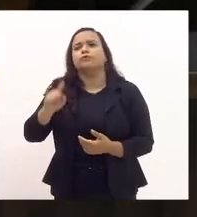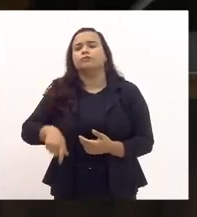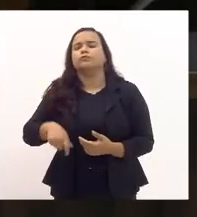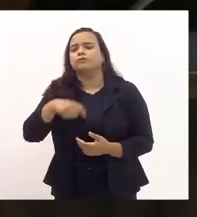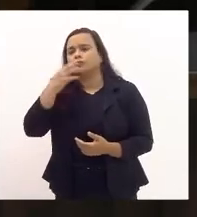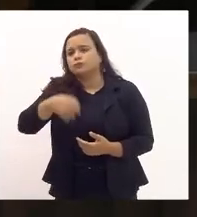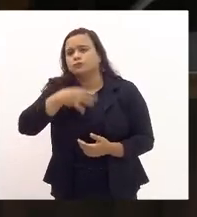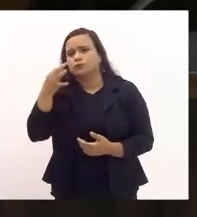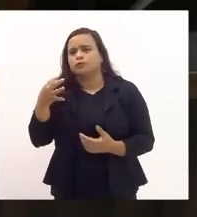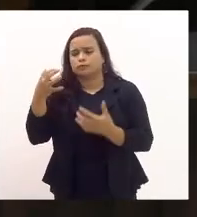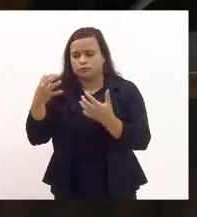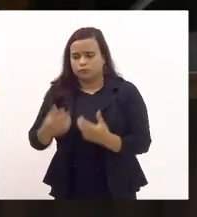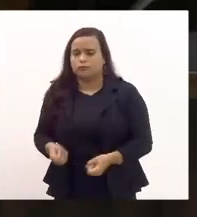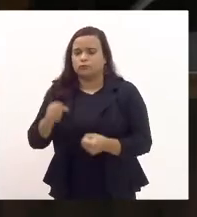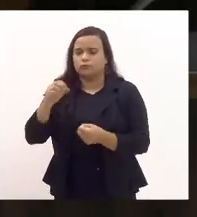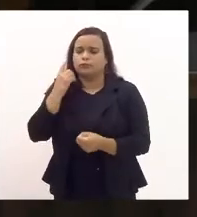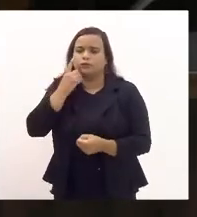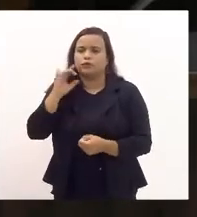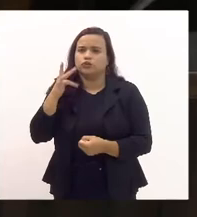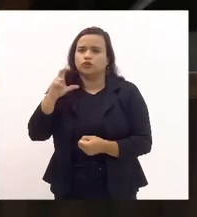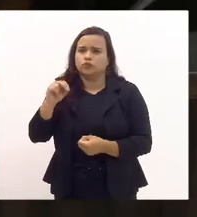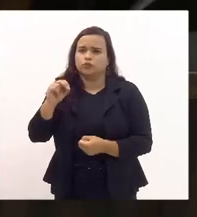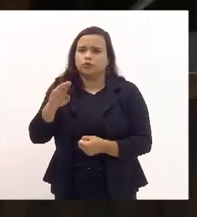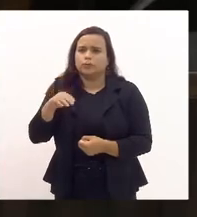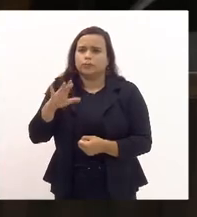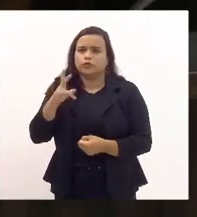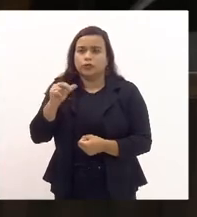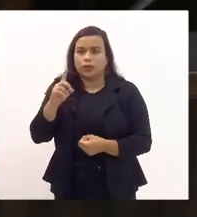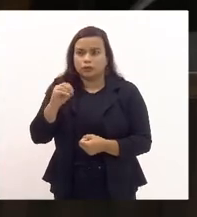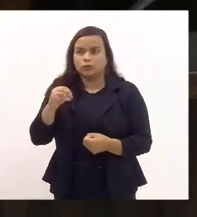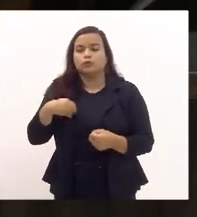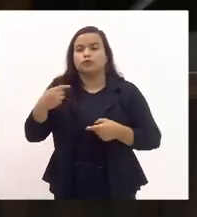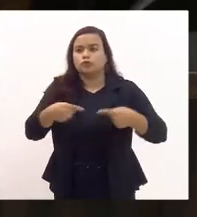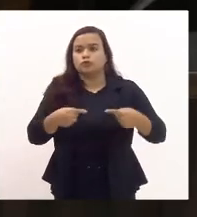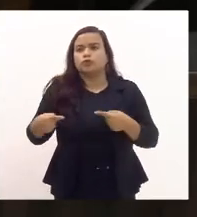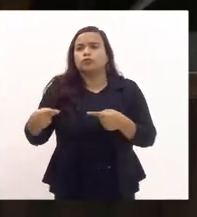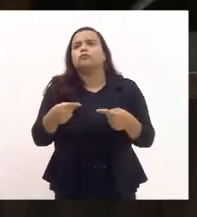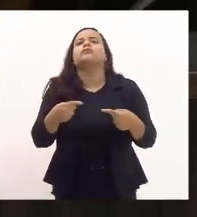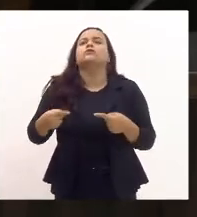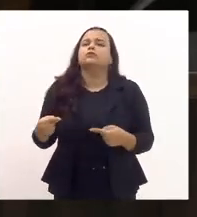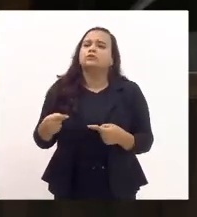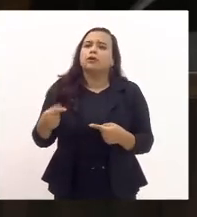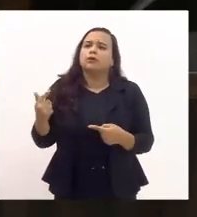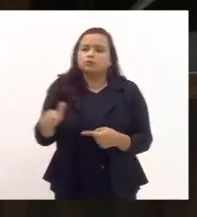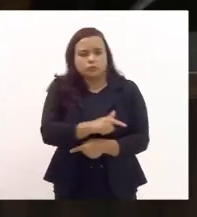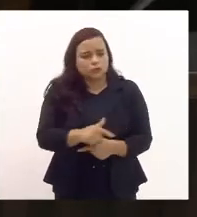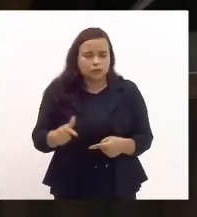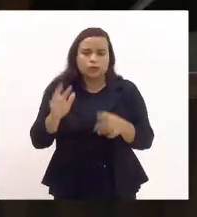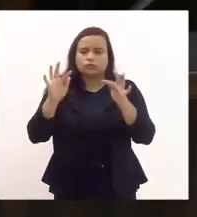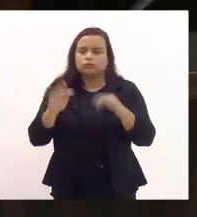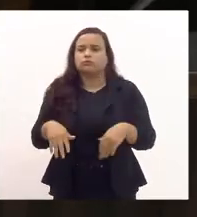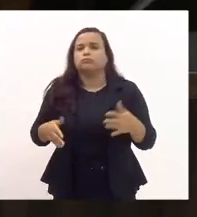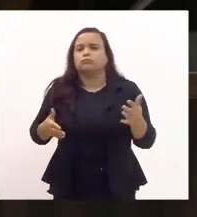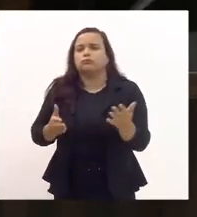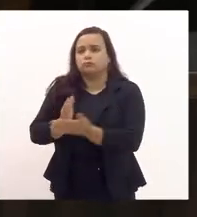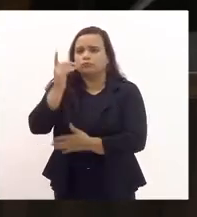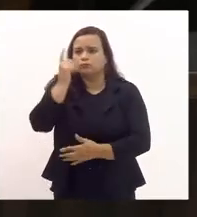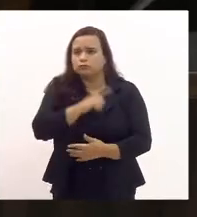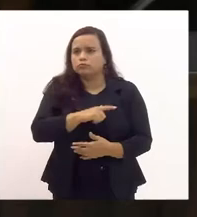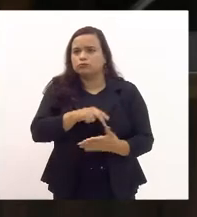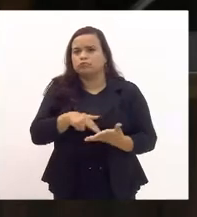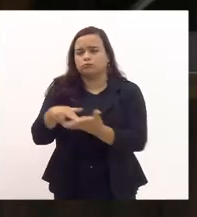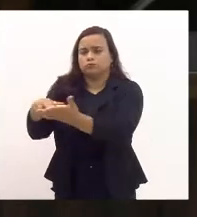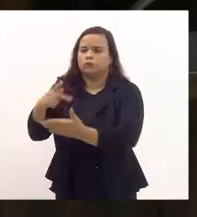Deputado Chico baixado em discussão não havendo Quem Queira discutir encerrada a discussão e votação dos que aprovam permaneçam Como estão